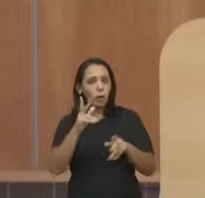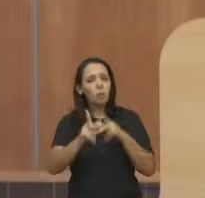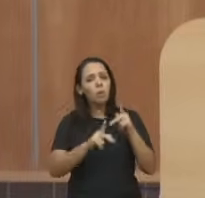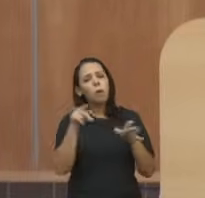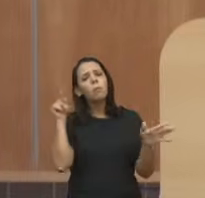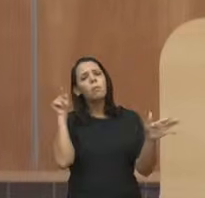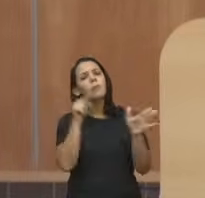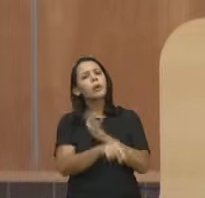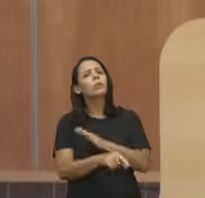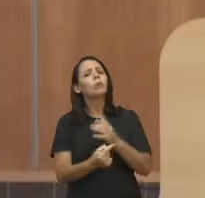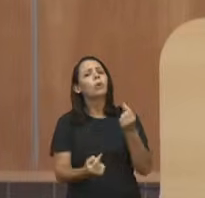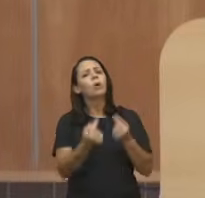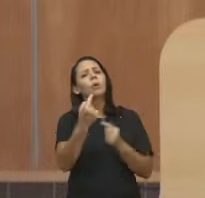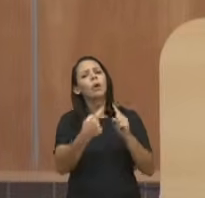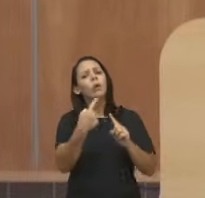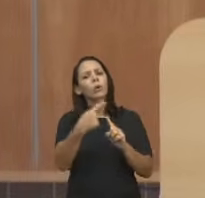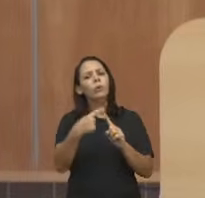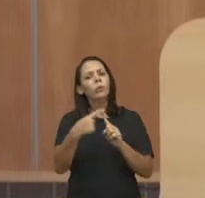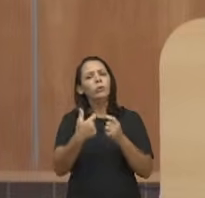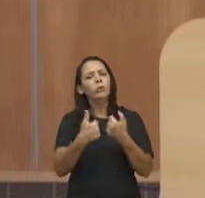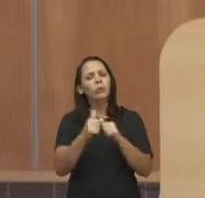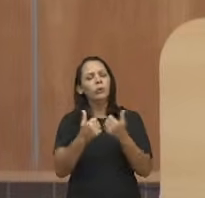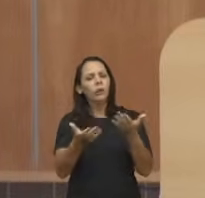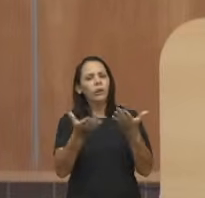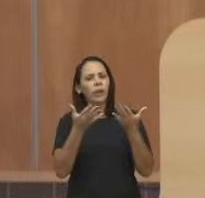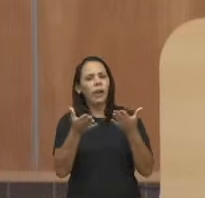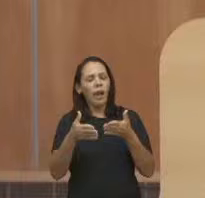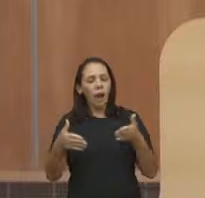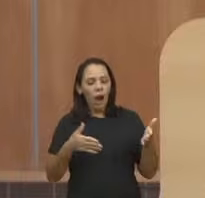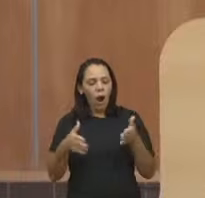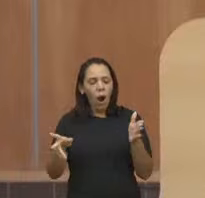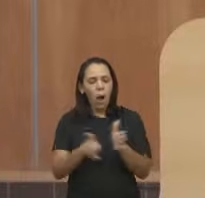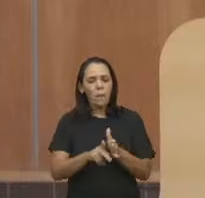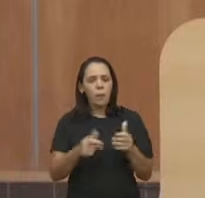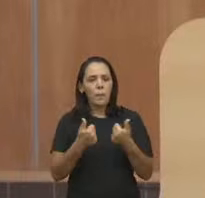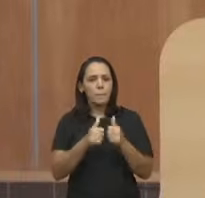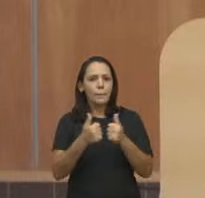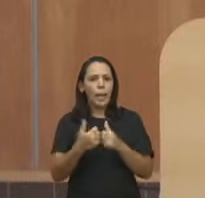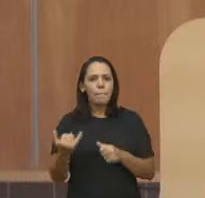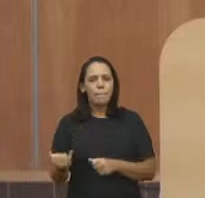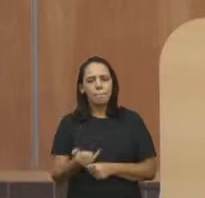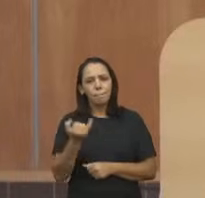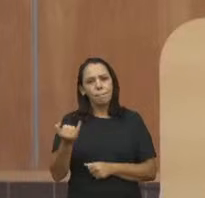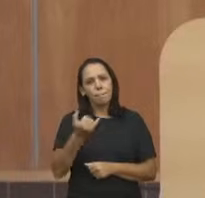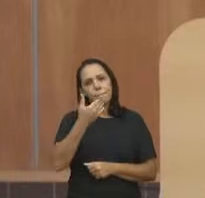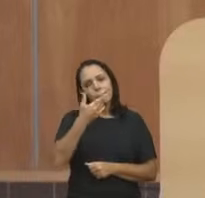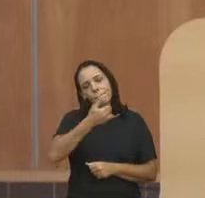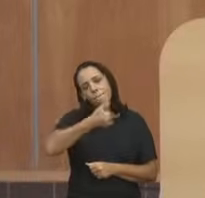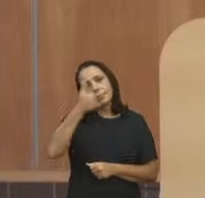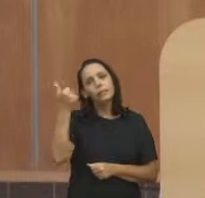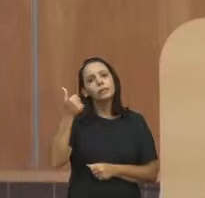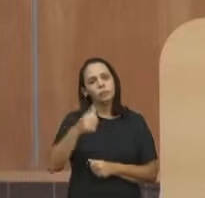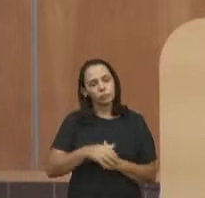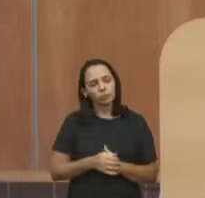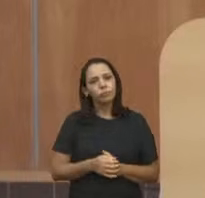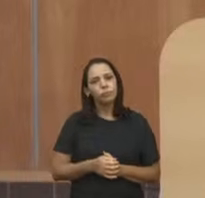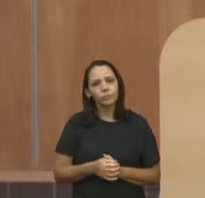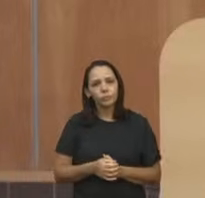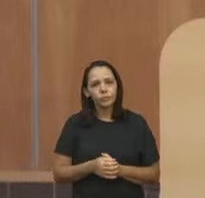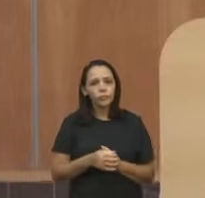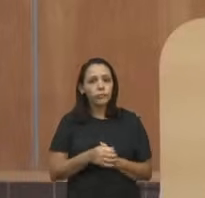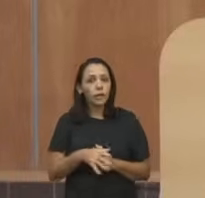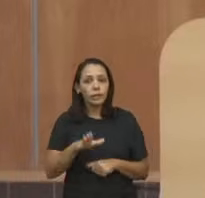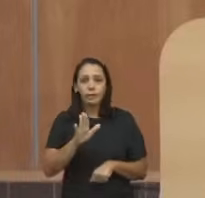tipo de transporte que nós queremos. O corredor de ônibus é essencial para que a gente possa melhorar o transporte da nossa cidade, aumentar o corredor